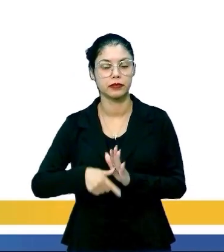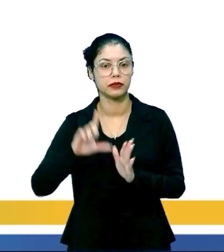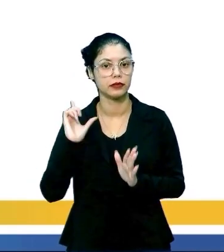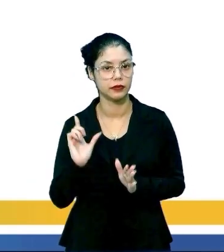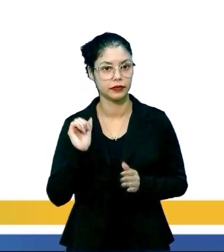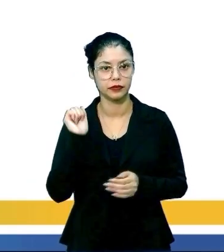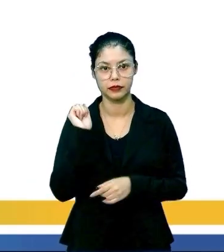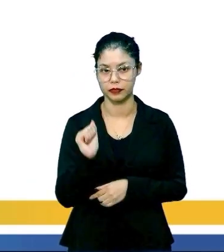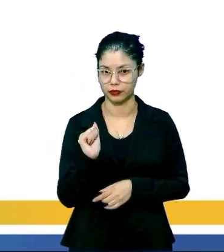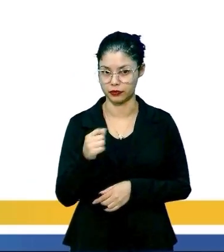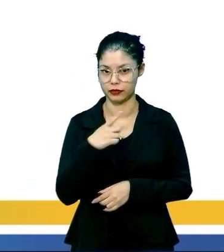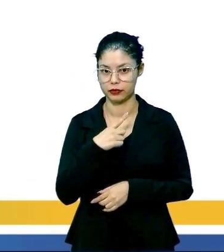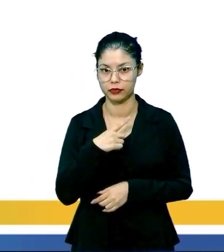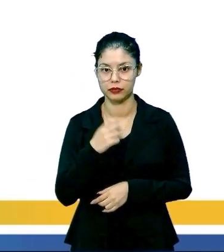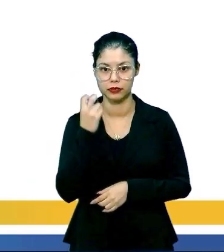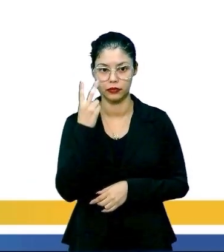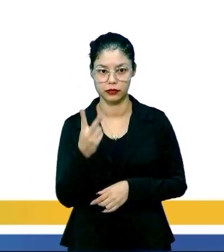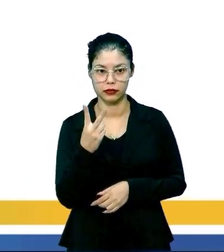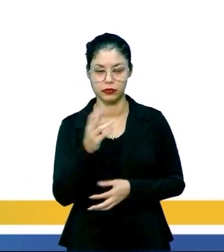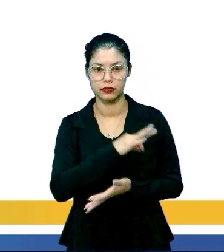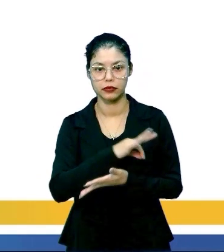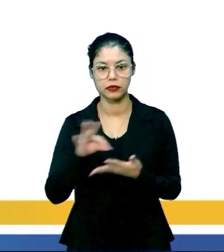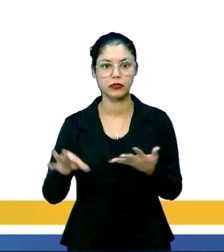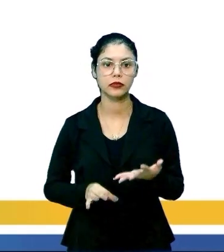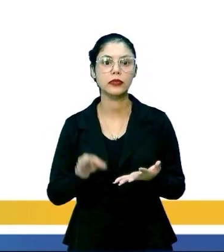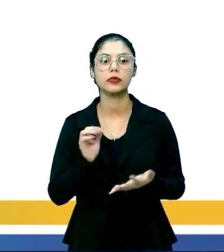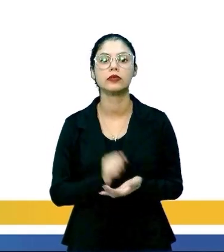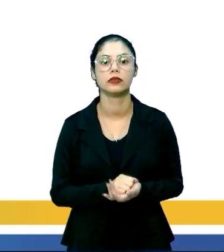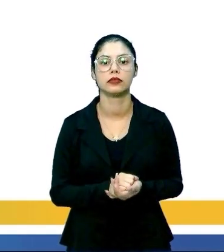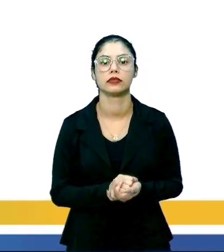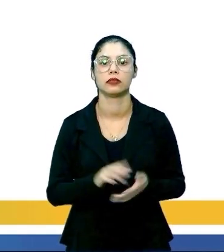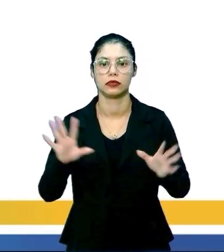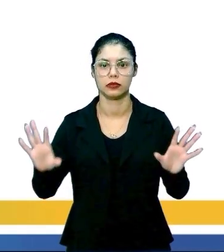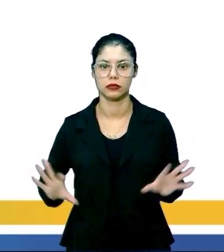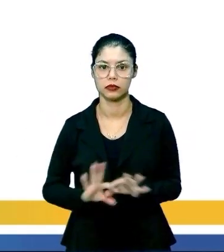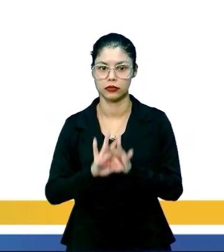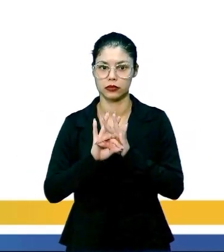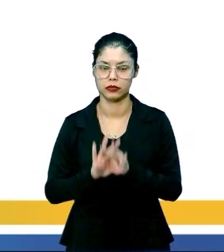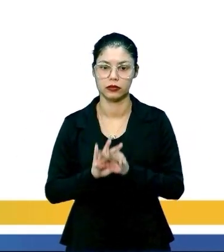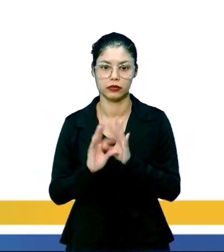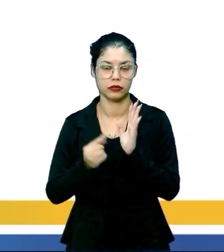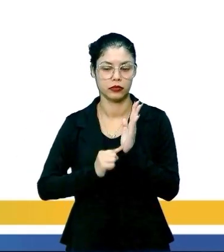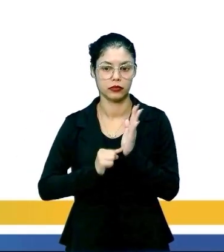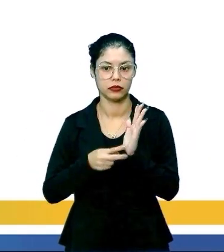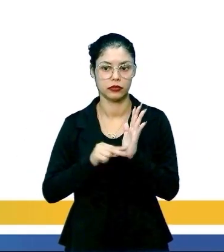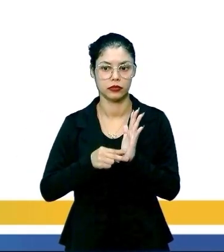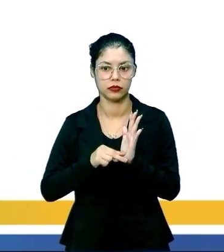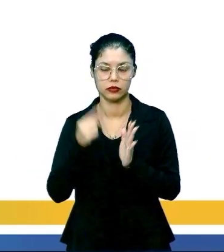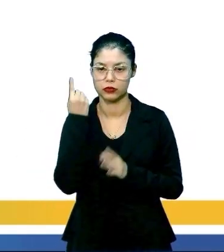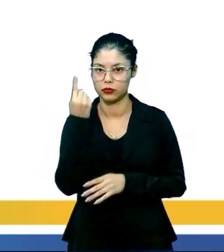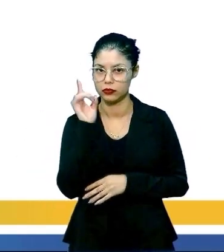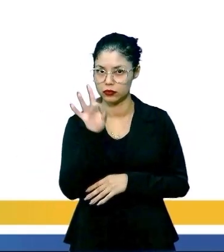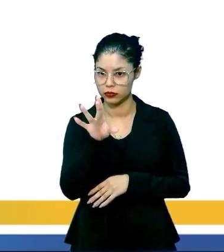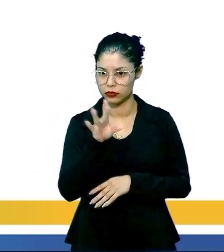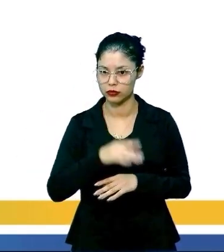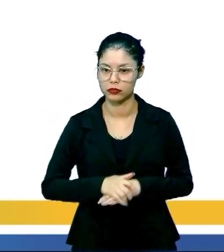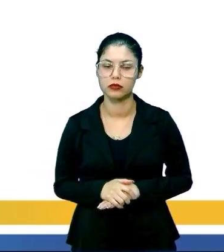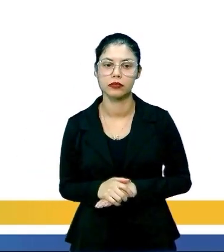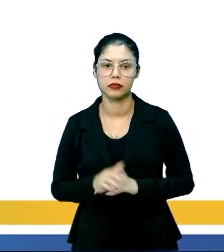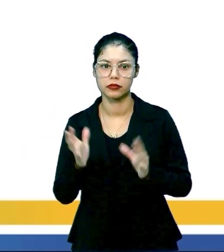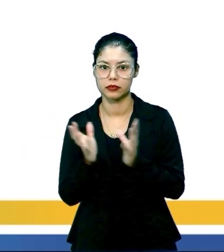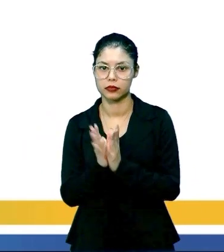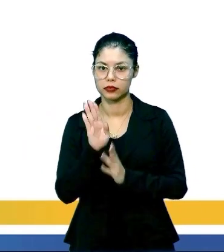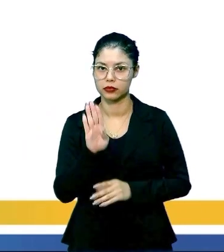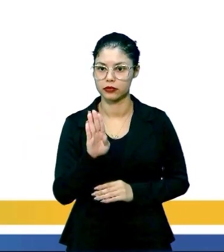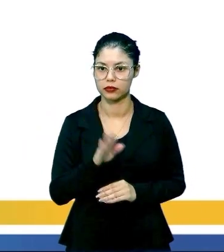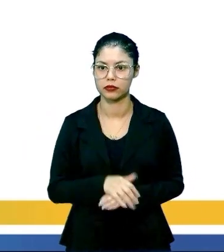no conjunto A, nós temos dois elementos ligando, dois pontos, ligando em um só no